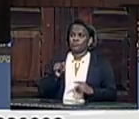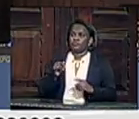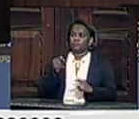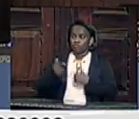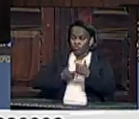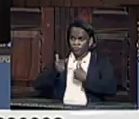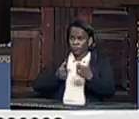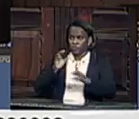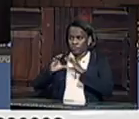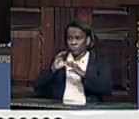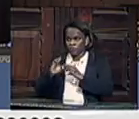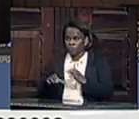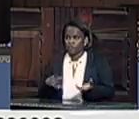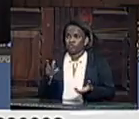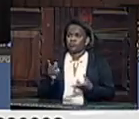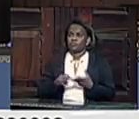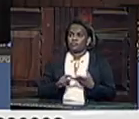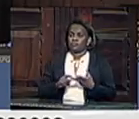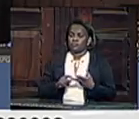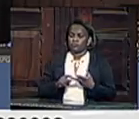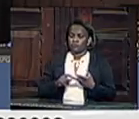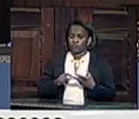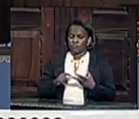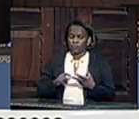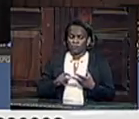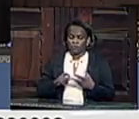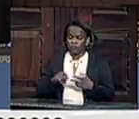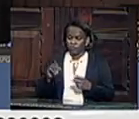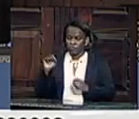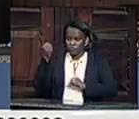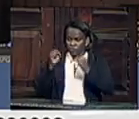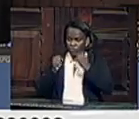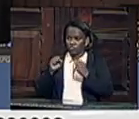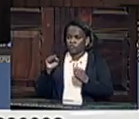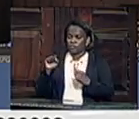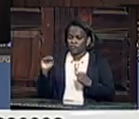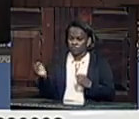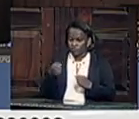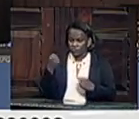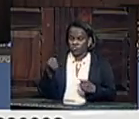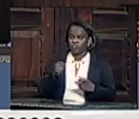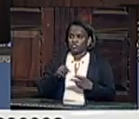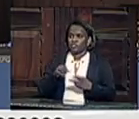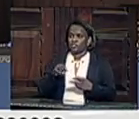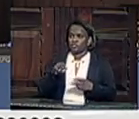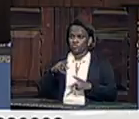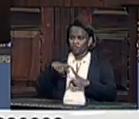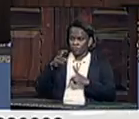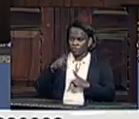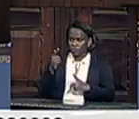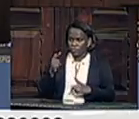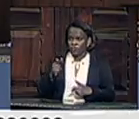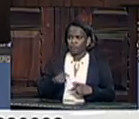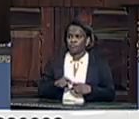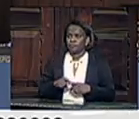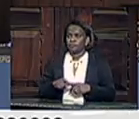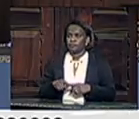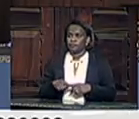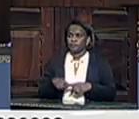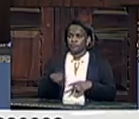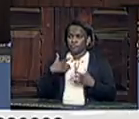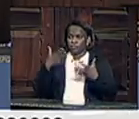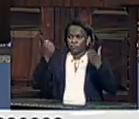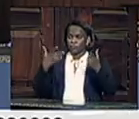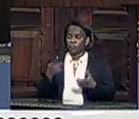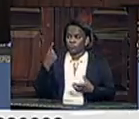serviços de comunicação, operação com cerveja, chopp, operação com refrigerante. Eu queria destacar